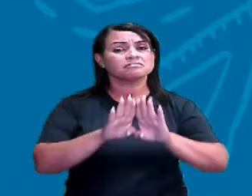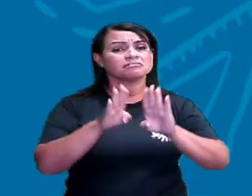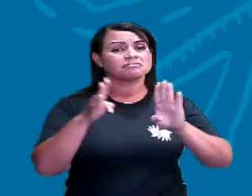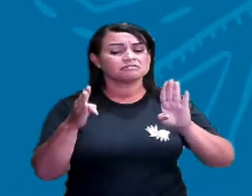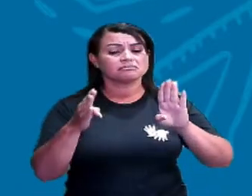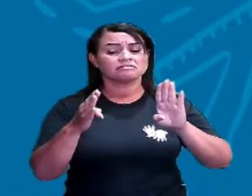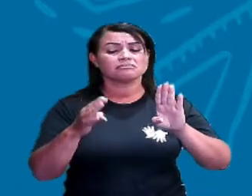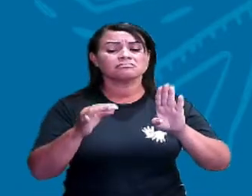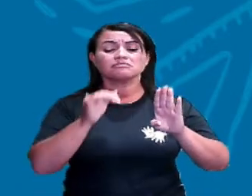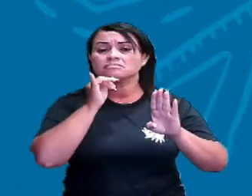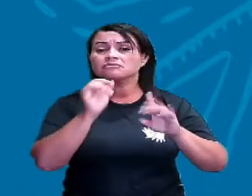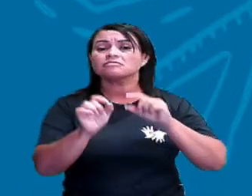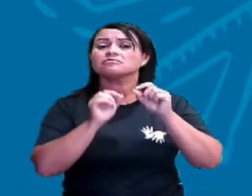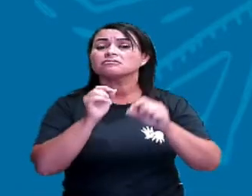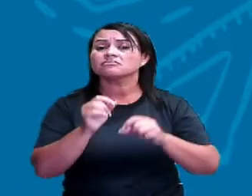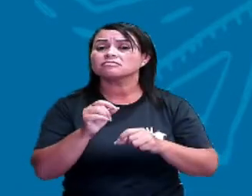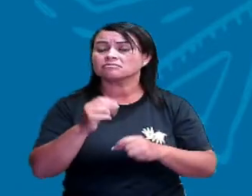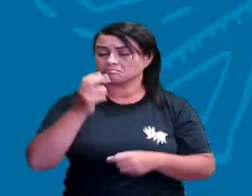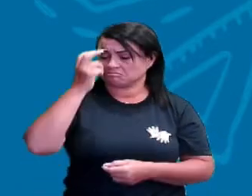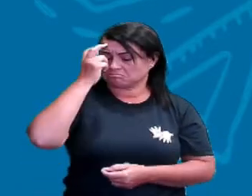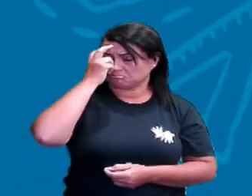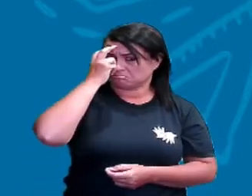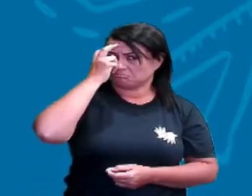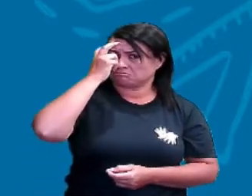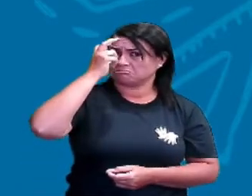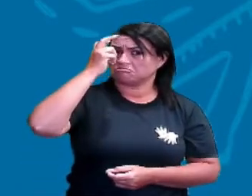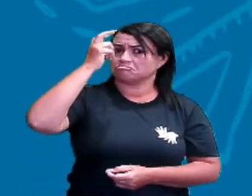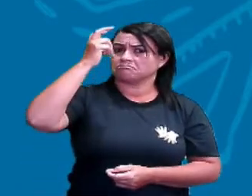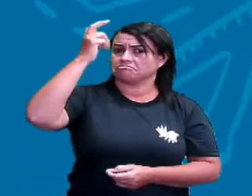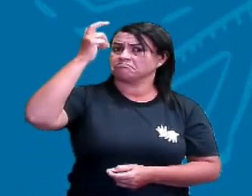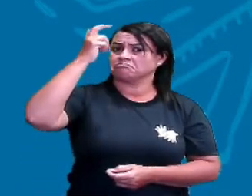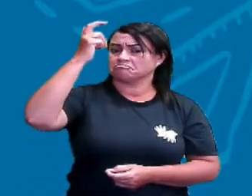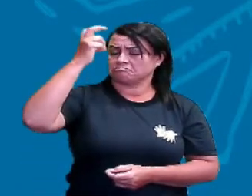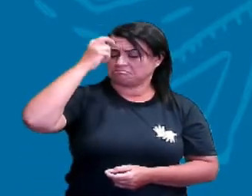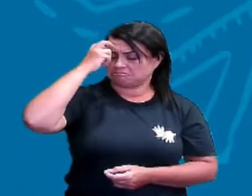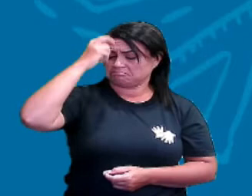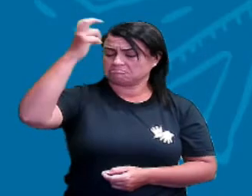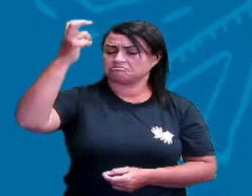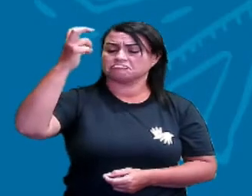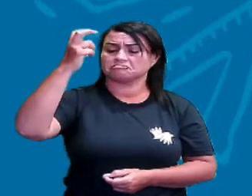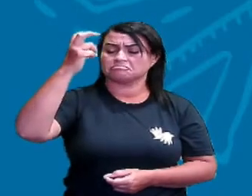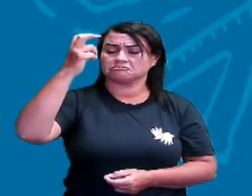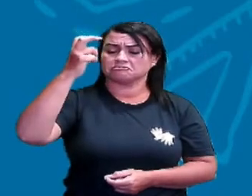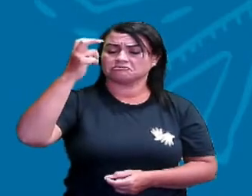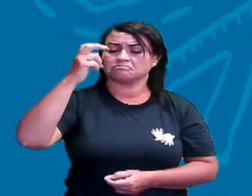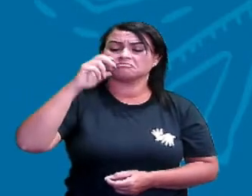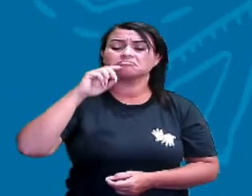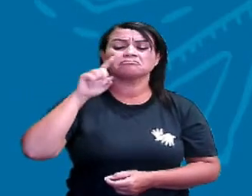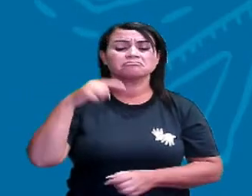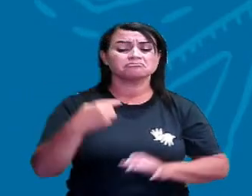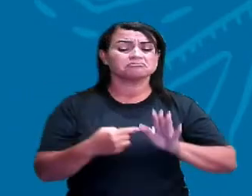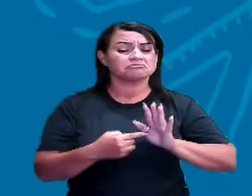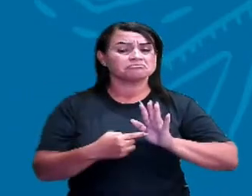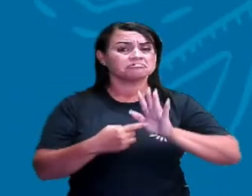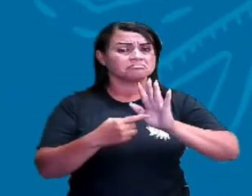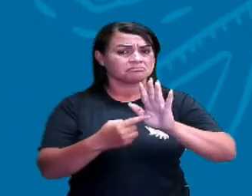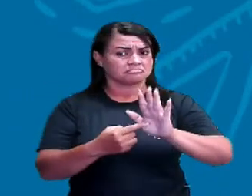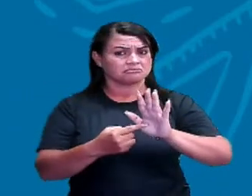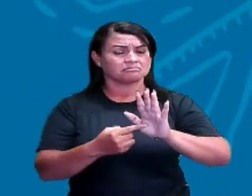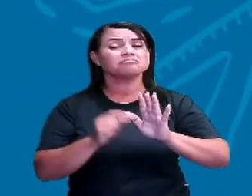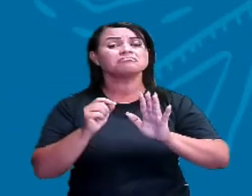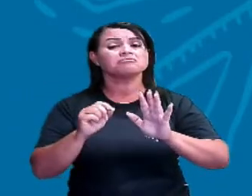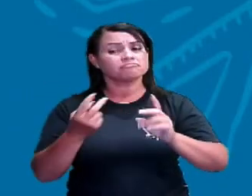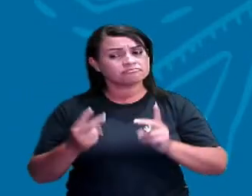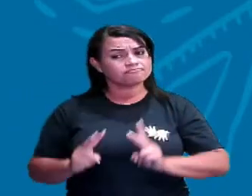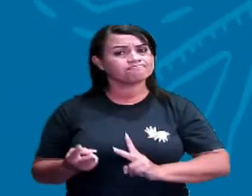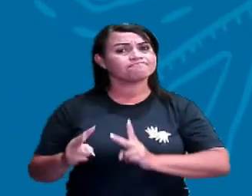que ela é o quê? Que ela é inteligente, né? Logo em seguida, ela já mostra a sua qualidade,